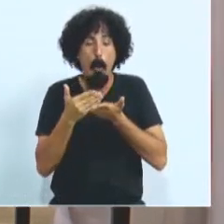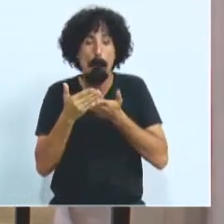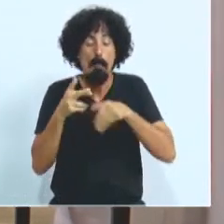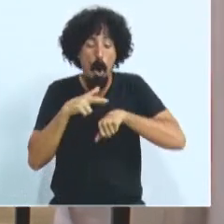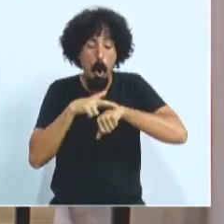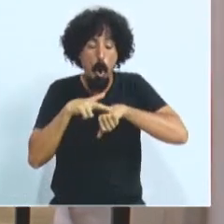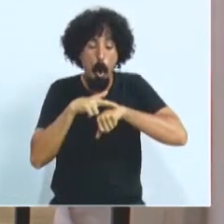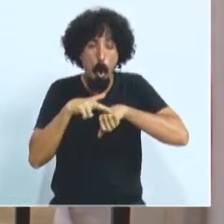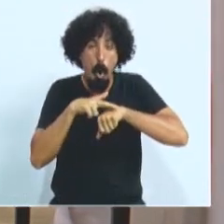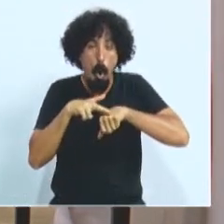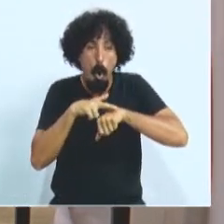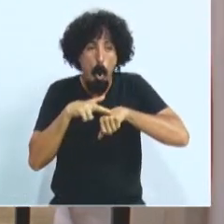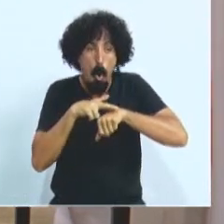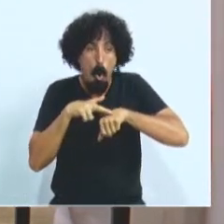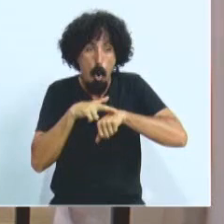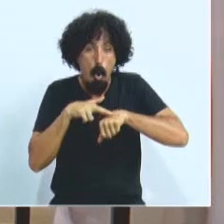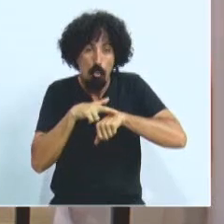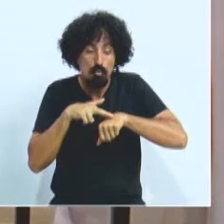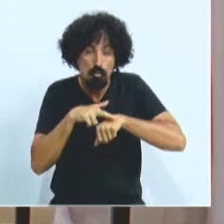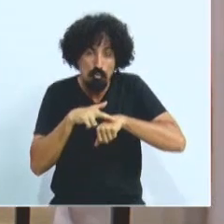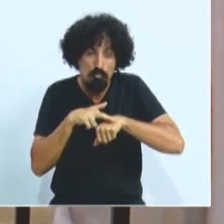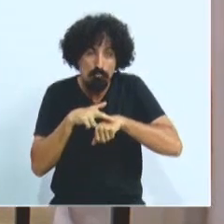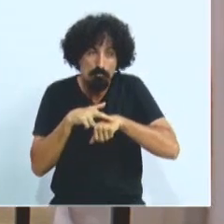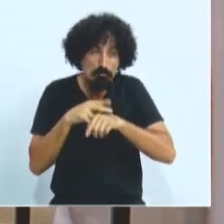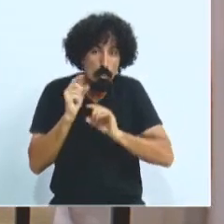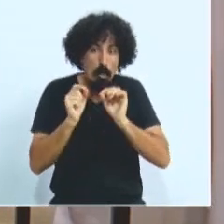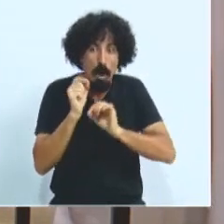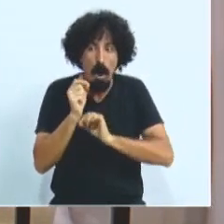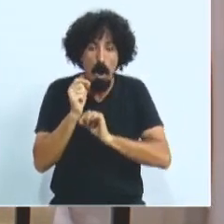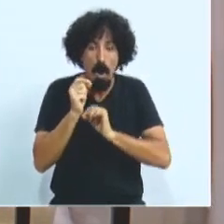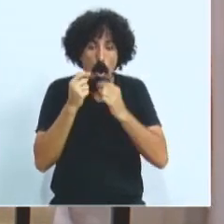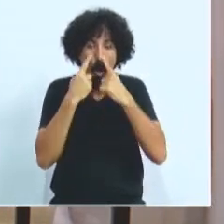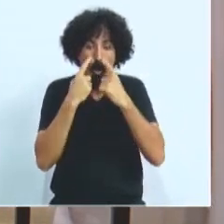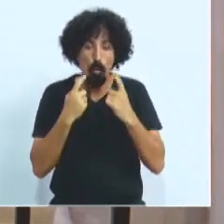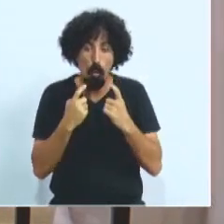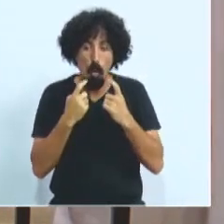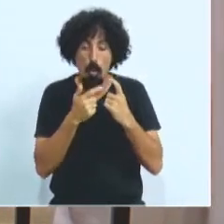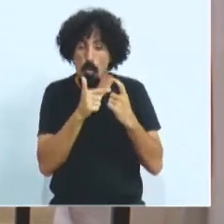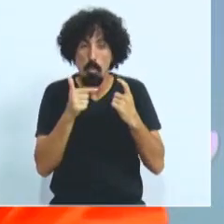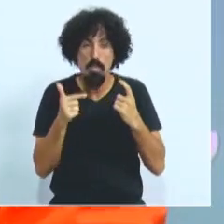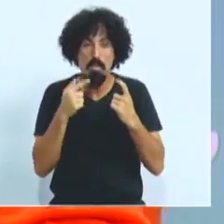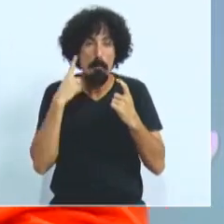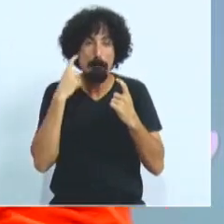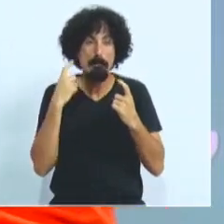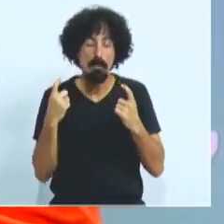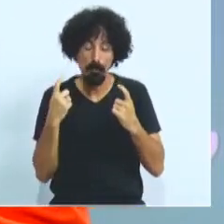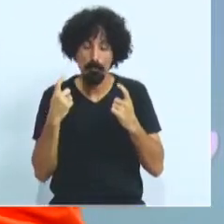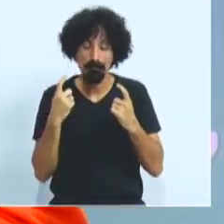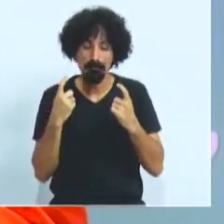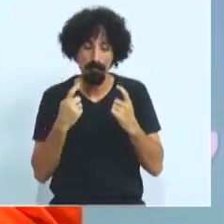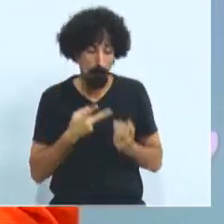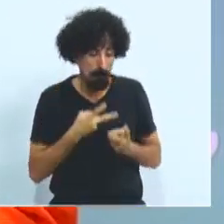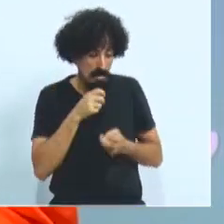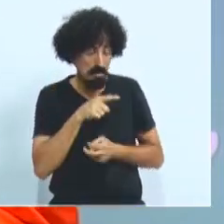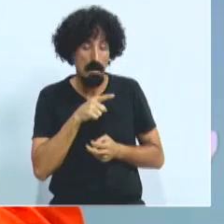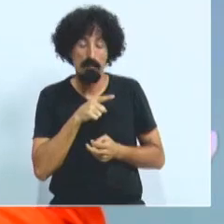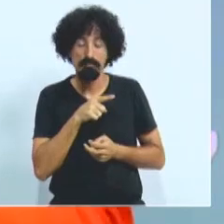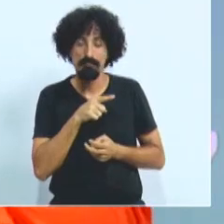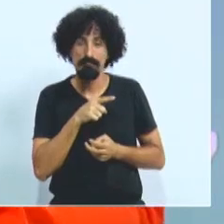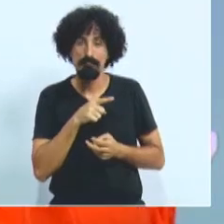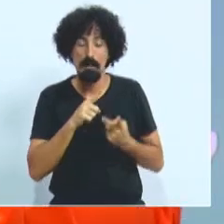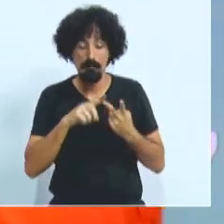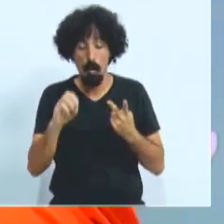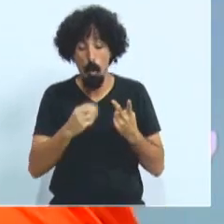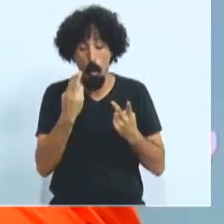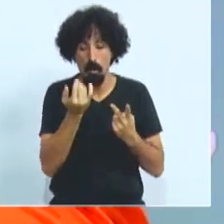choro ele vai ficando embargado e aí a pessoa pode constatar que ela está engasgada. Ou então, se a criança já estiver comendo comida, ela para, né?